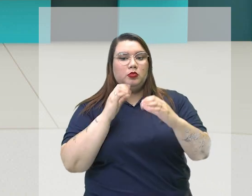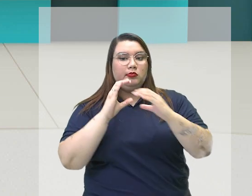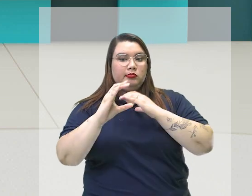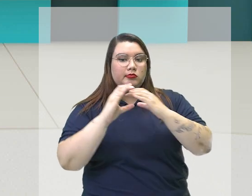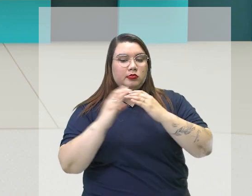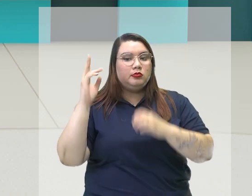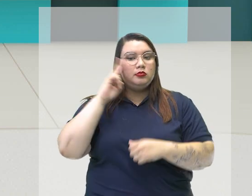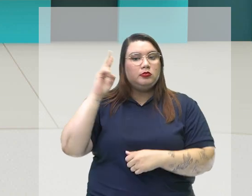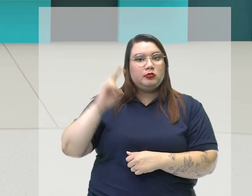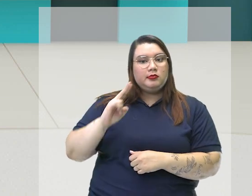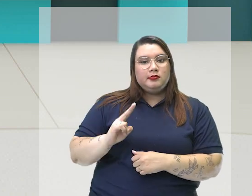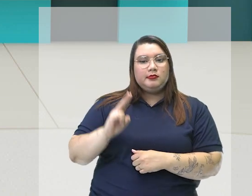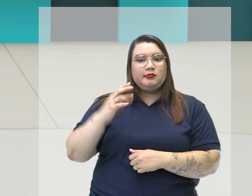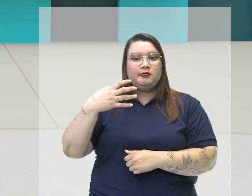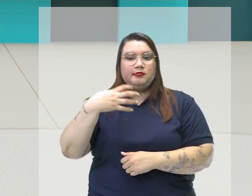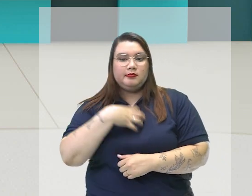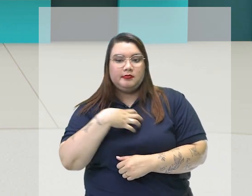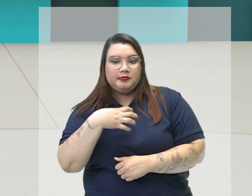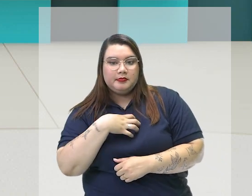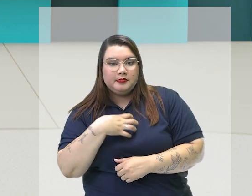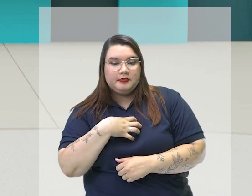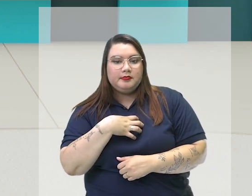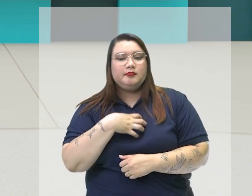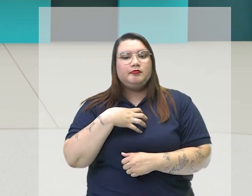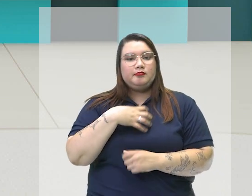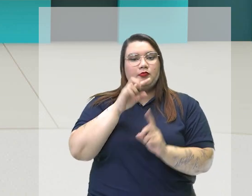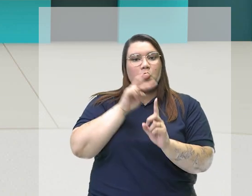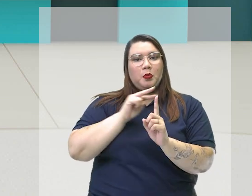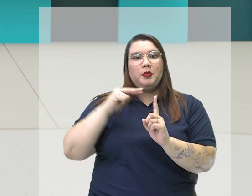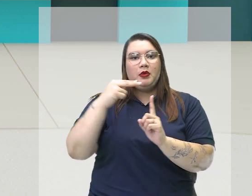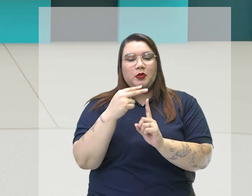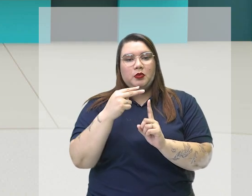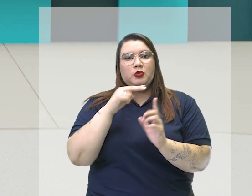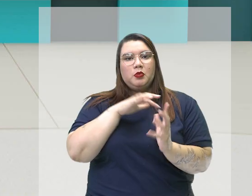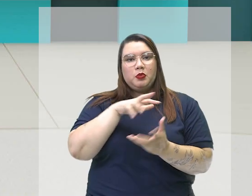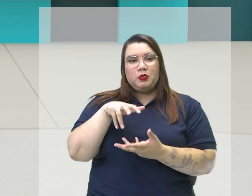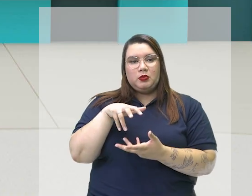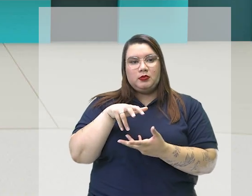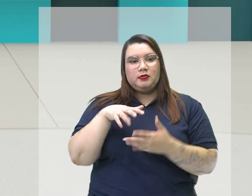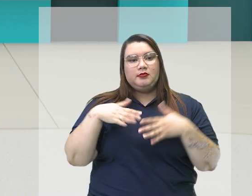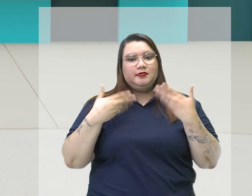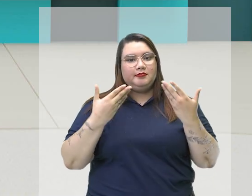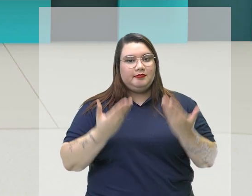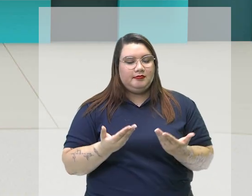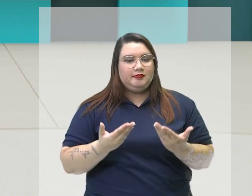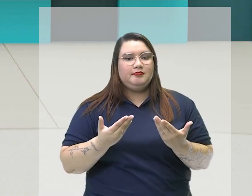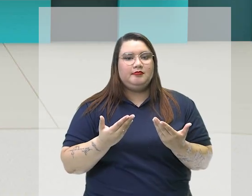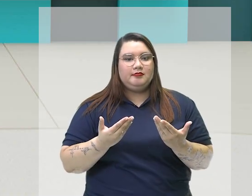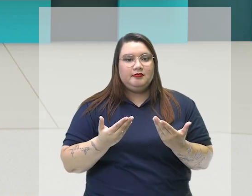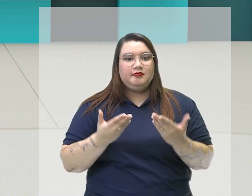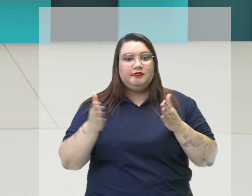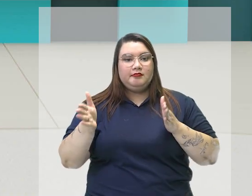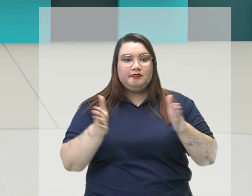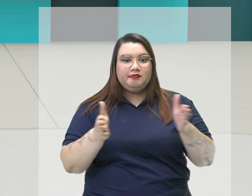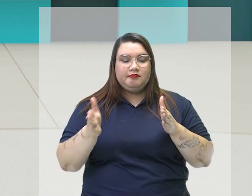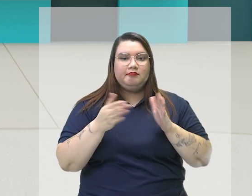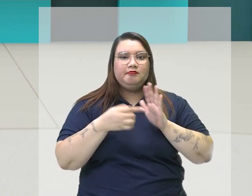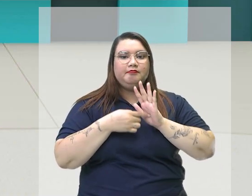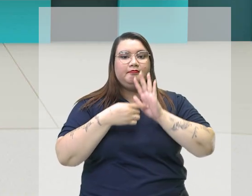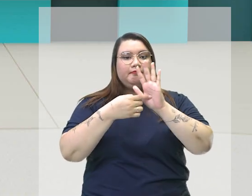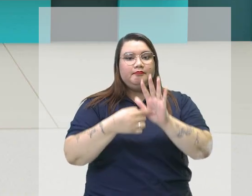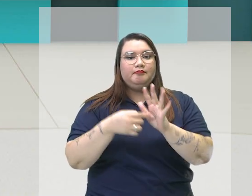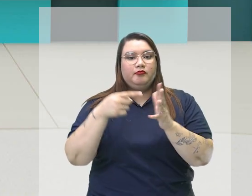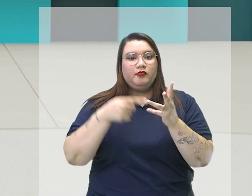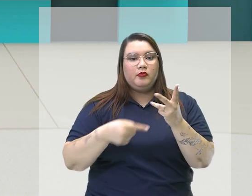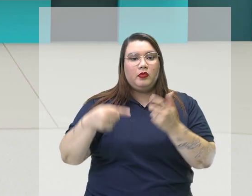ser humano comunica sua história, seus sentimentos e sua visão de mundo. Então, durante aí a nossa